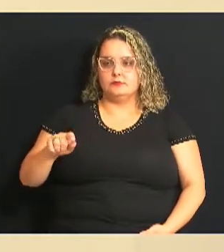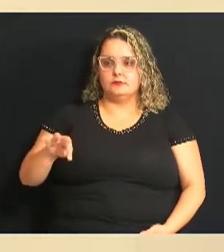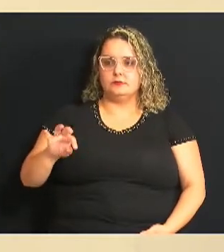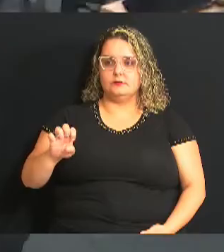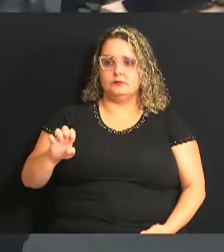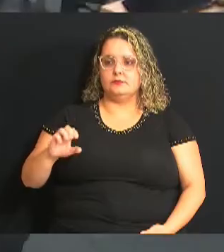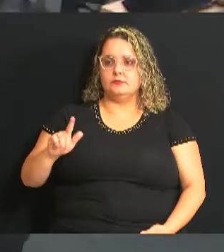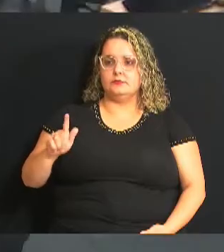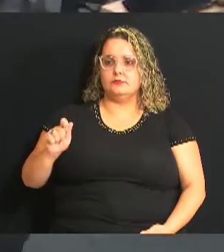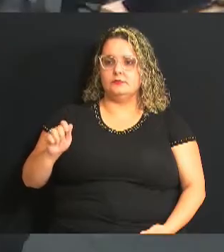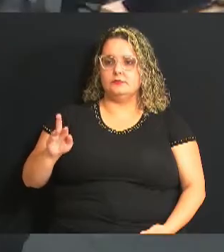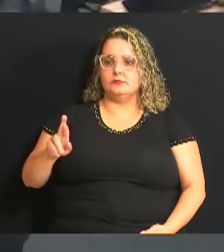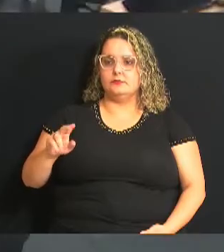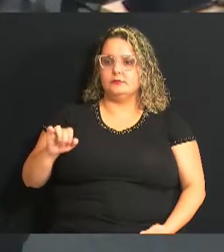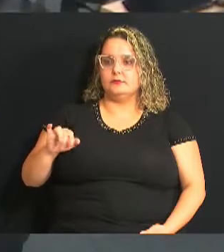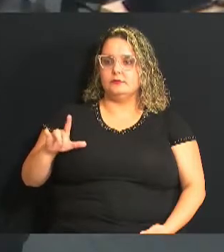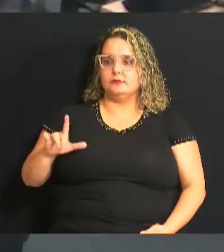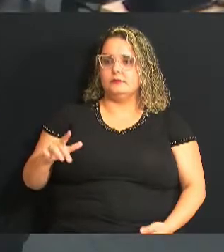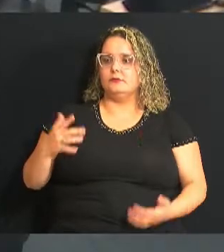Falseta.